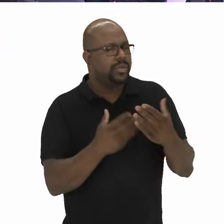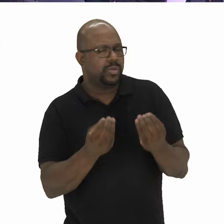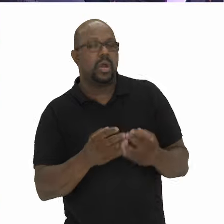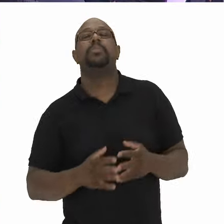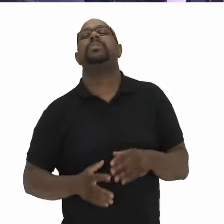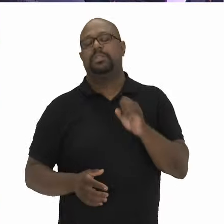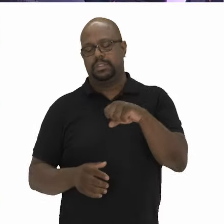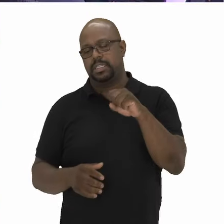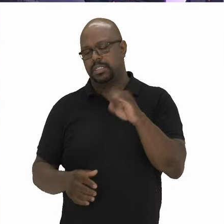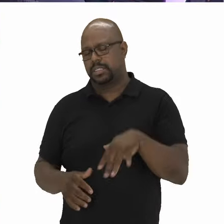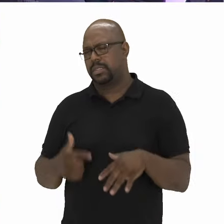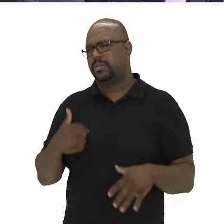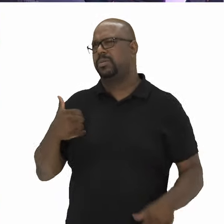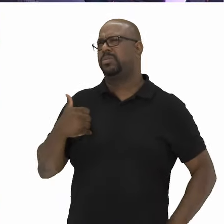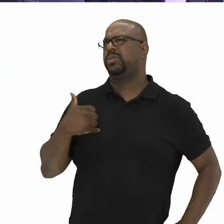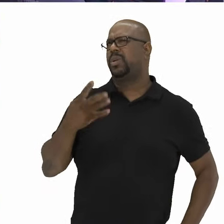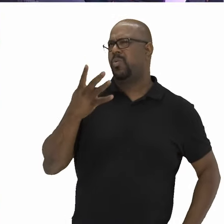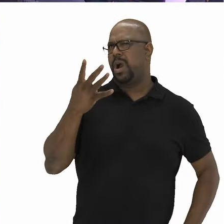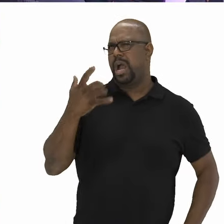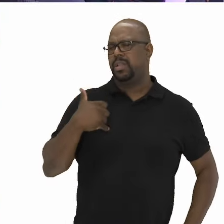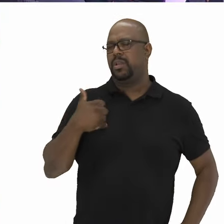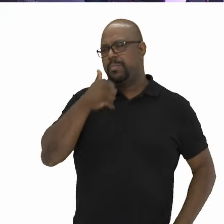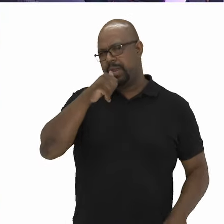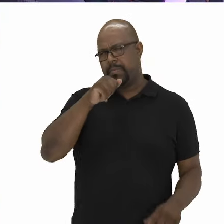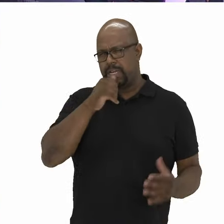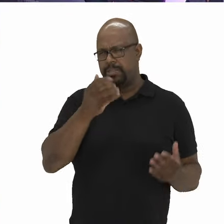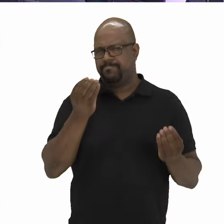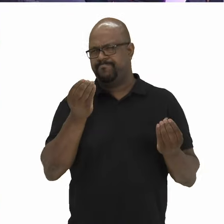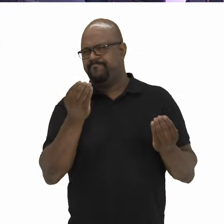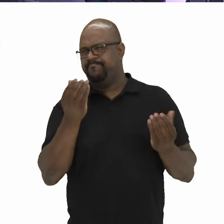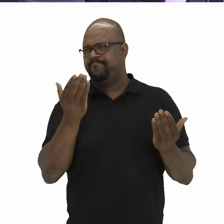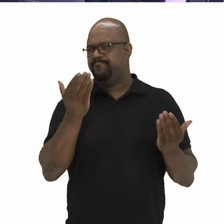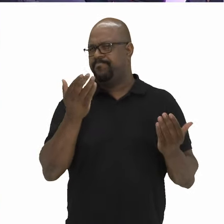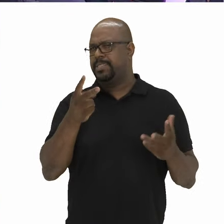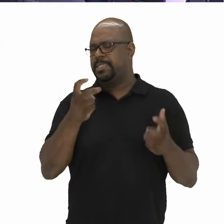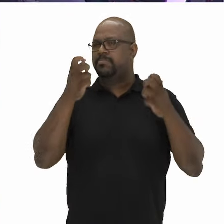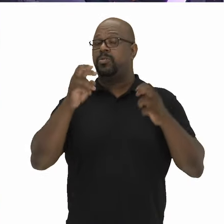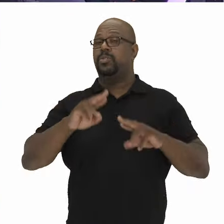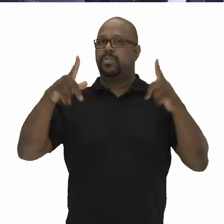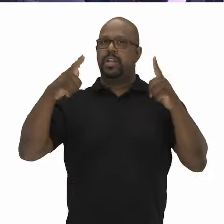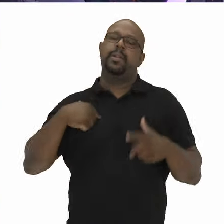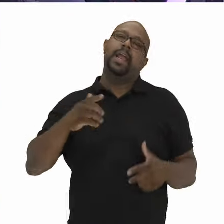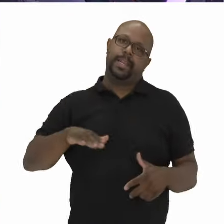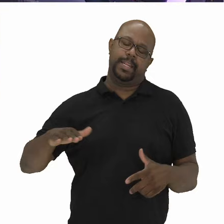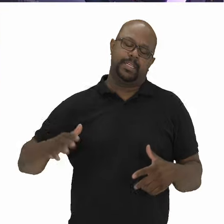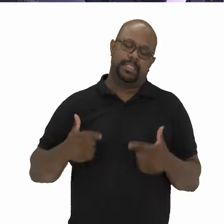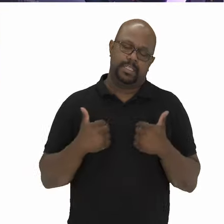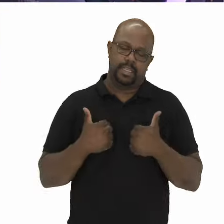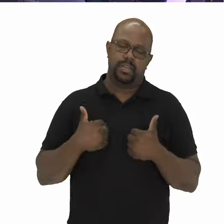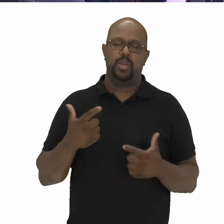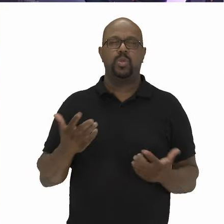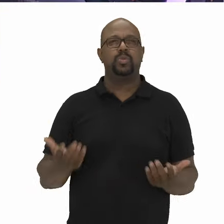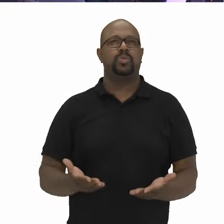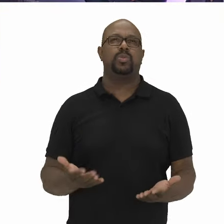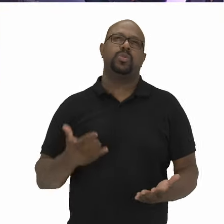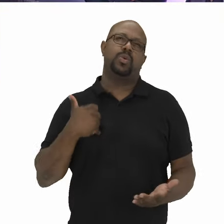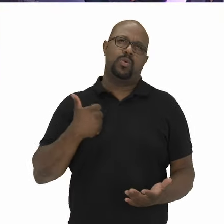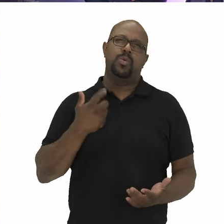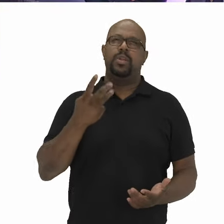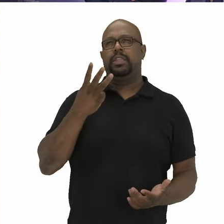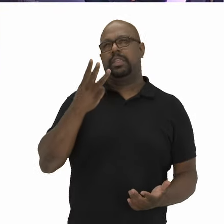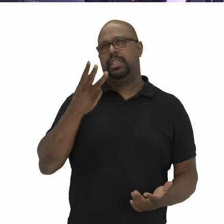desenvolvimento sim quando eu tinha 4 anos a minha mãe percebeu que tinha alguma coisa diferente naquela criança né Eu